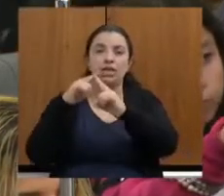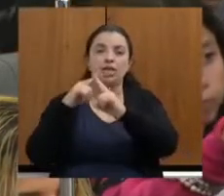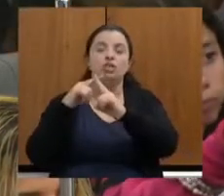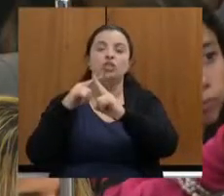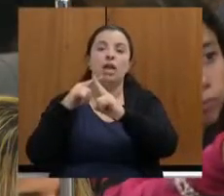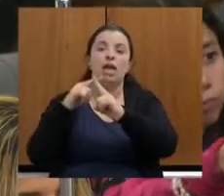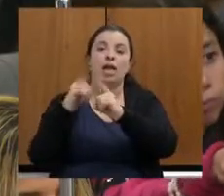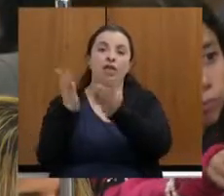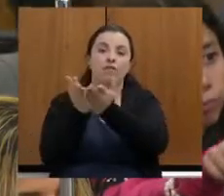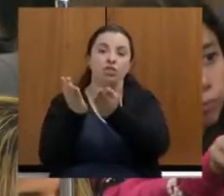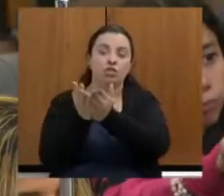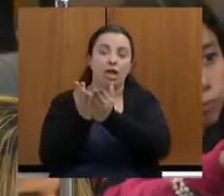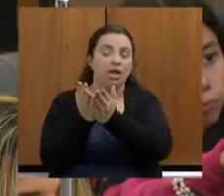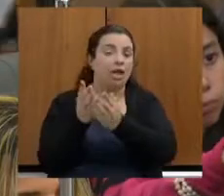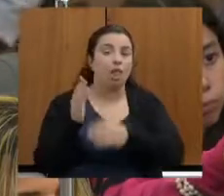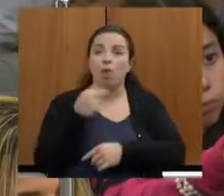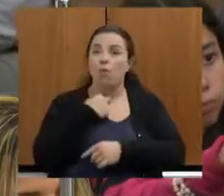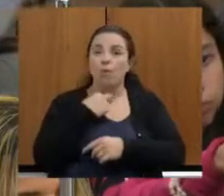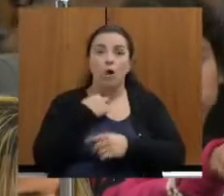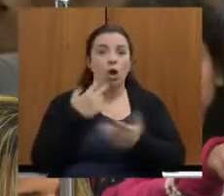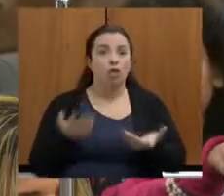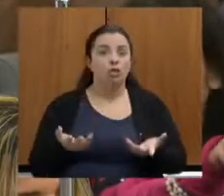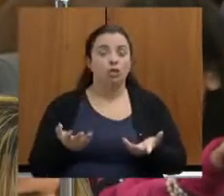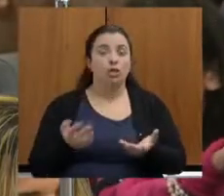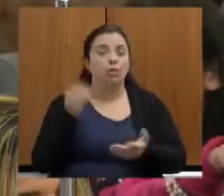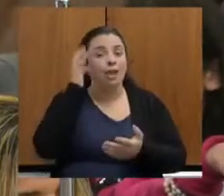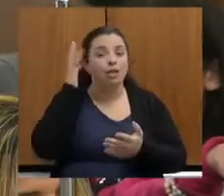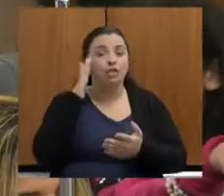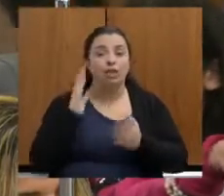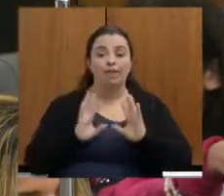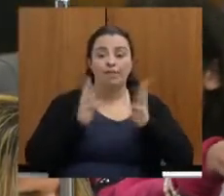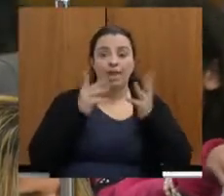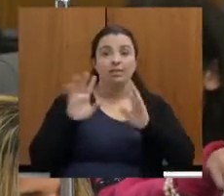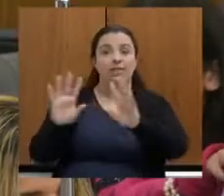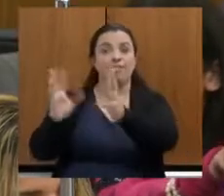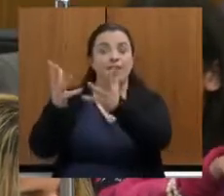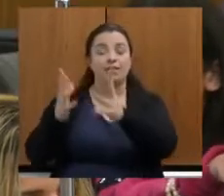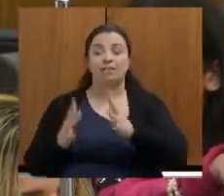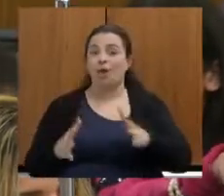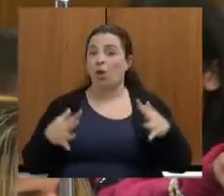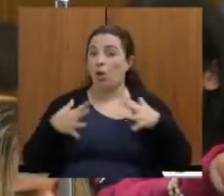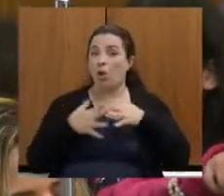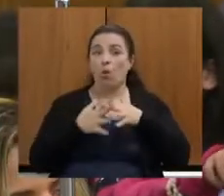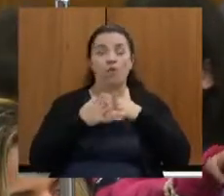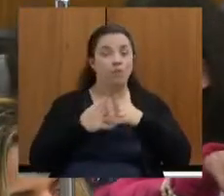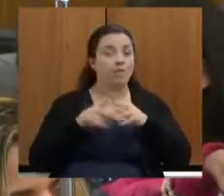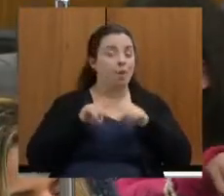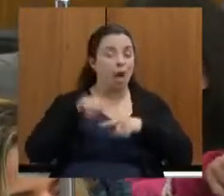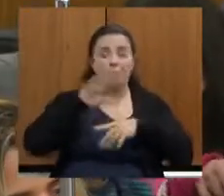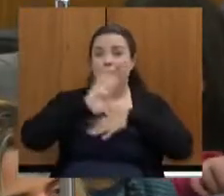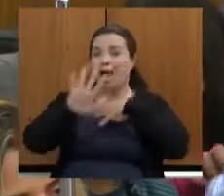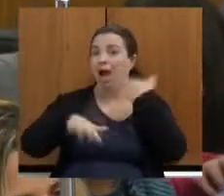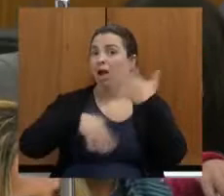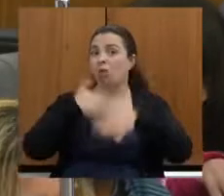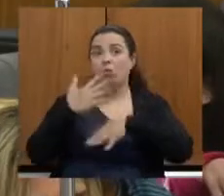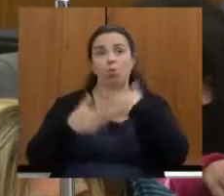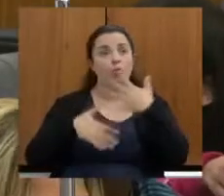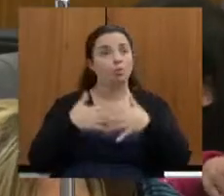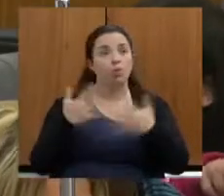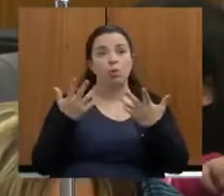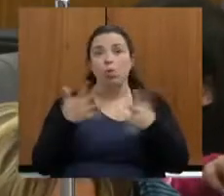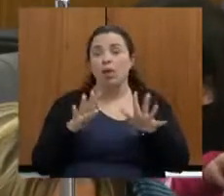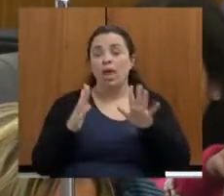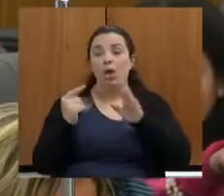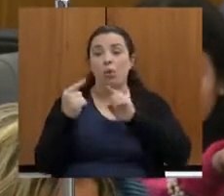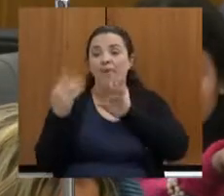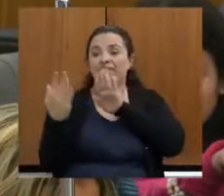e festa na outra uma vai complicar a outra porque vai virar uma zueira então depois